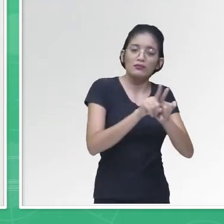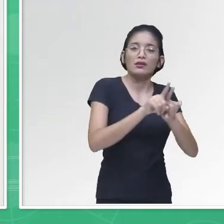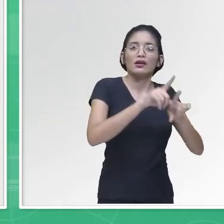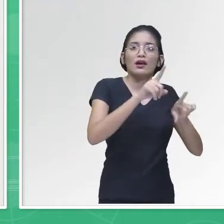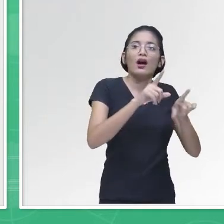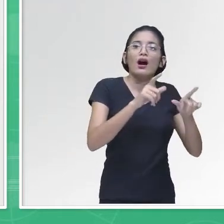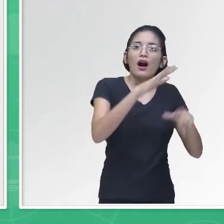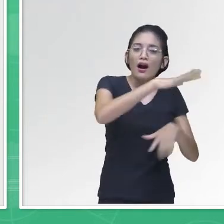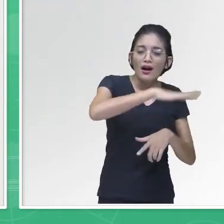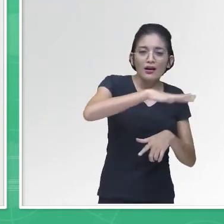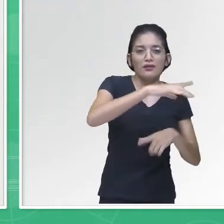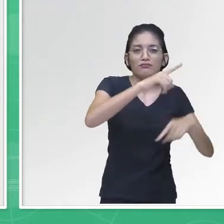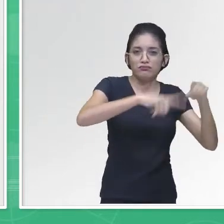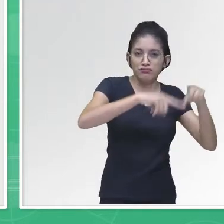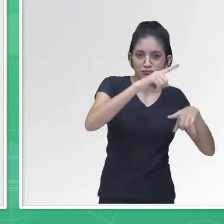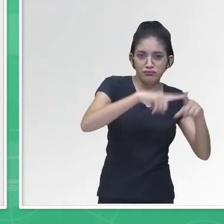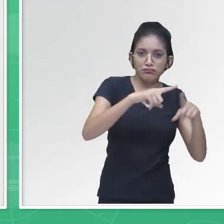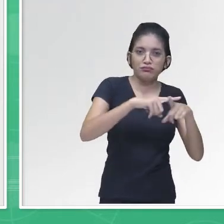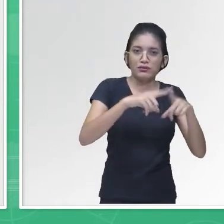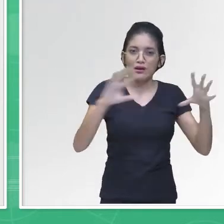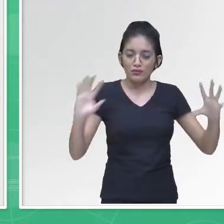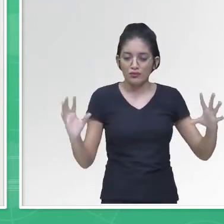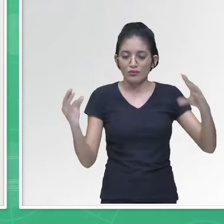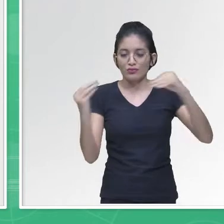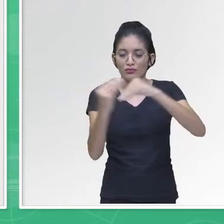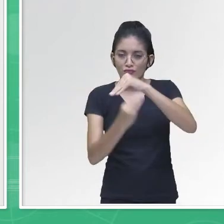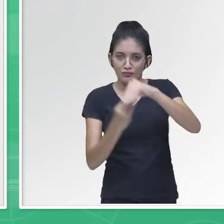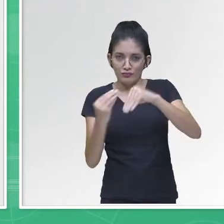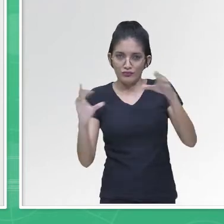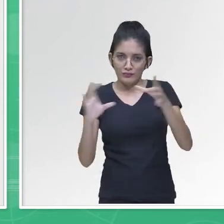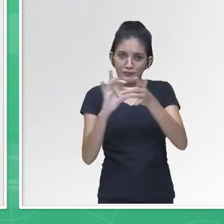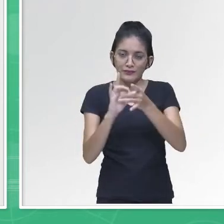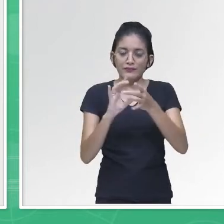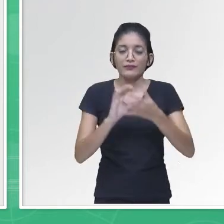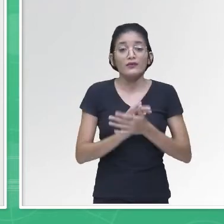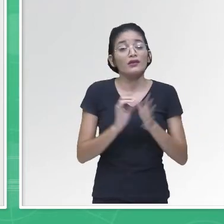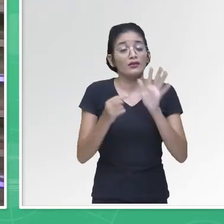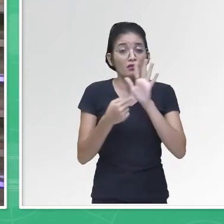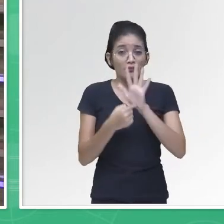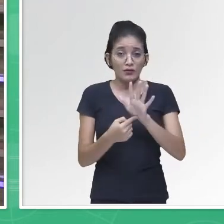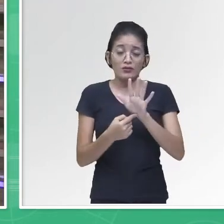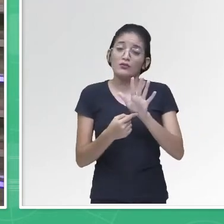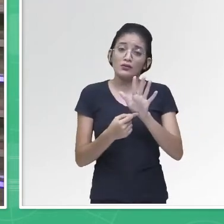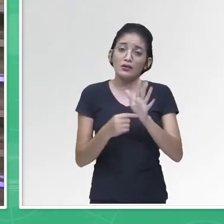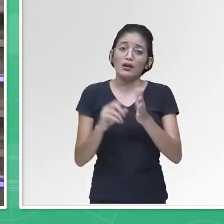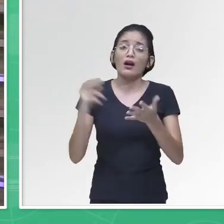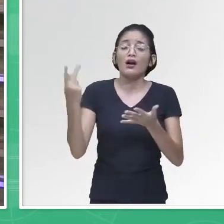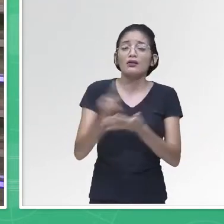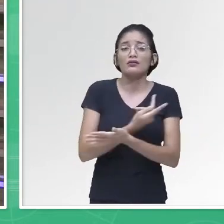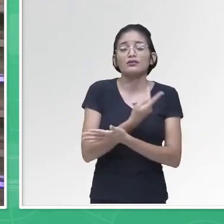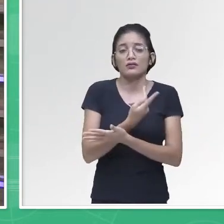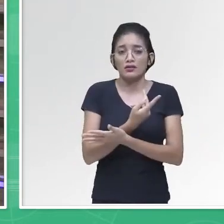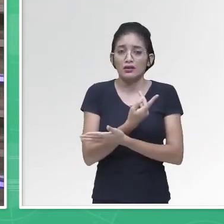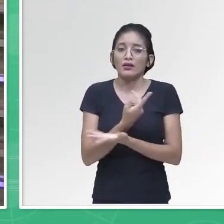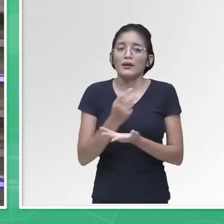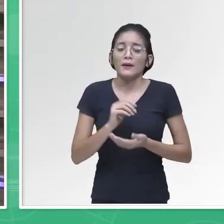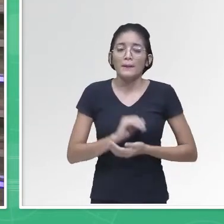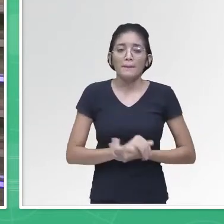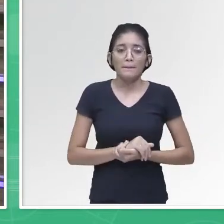quantidade de solvente. Então, eu posso classificar as soluções como sendo